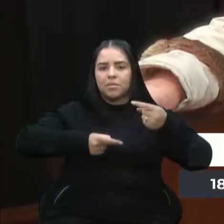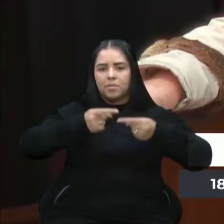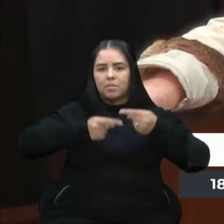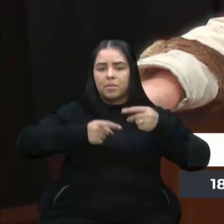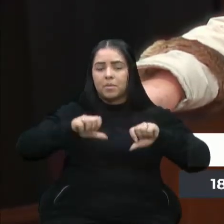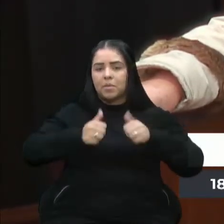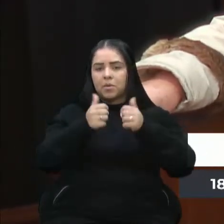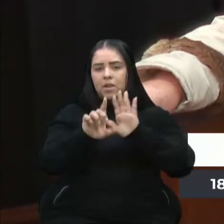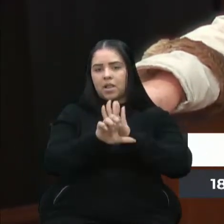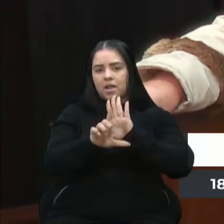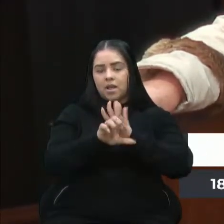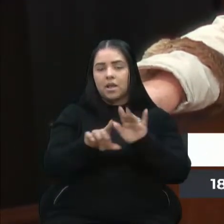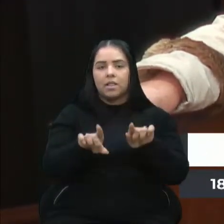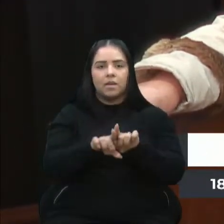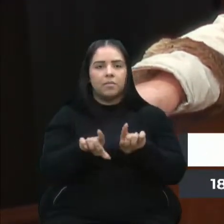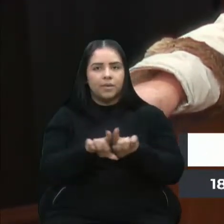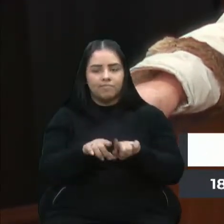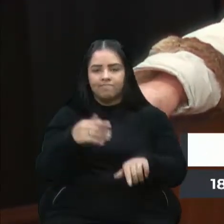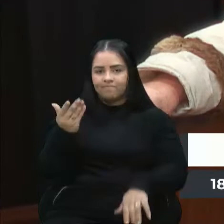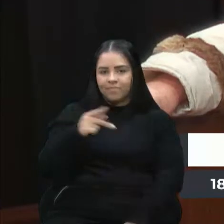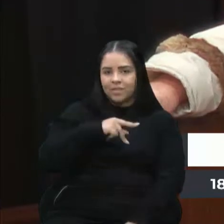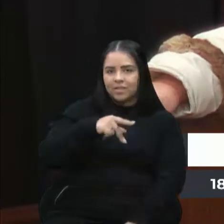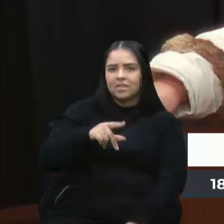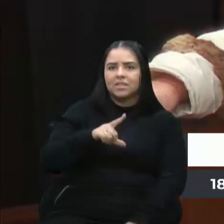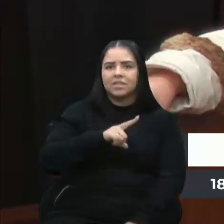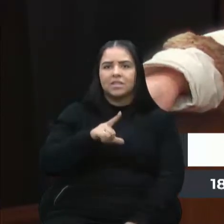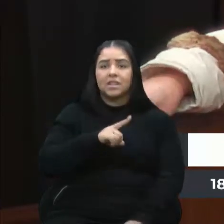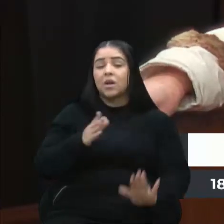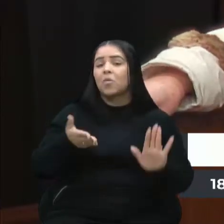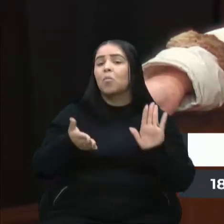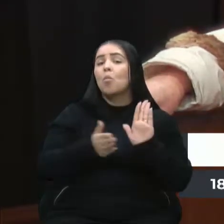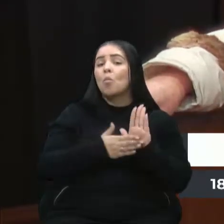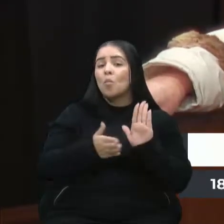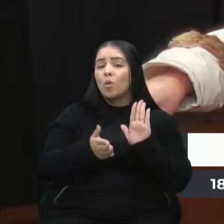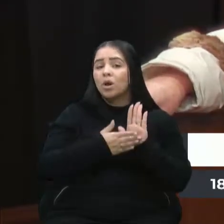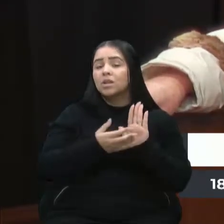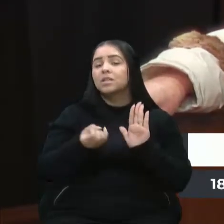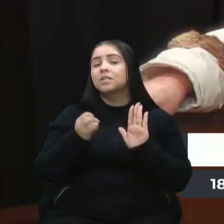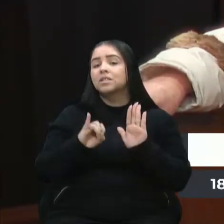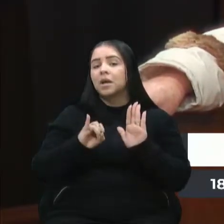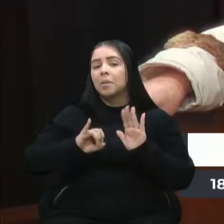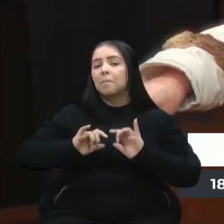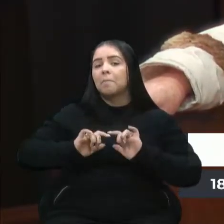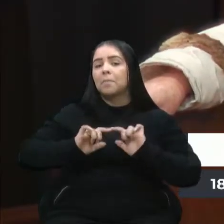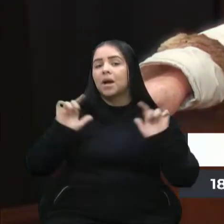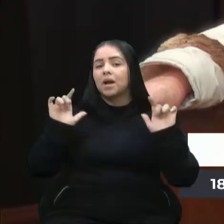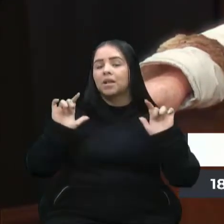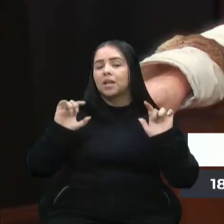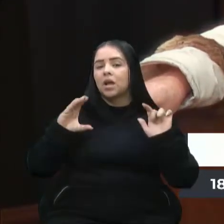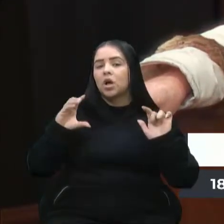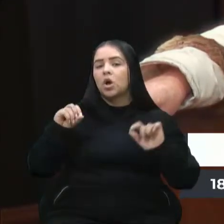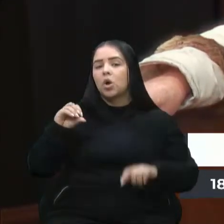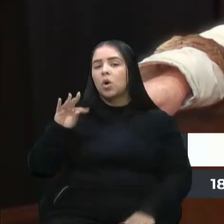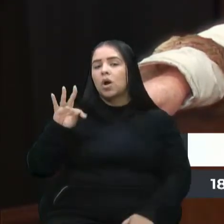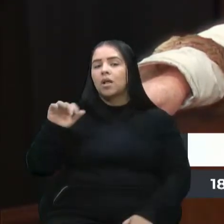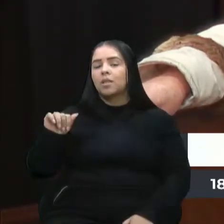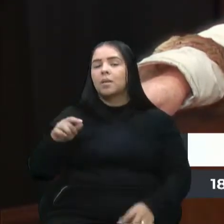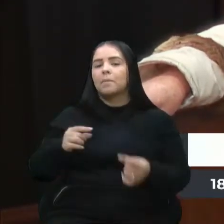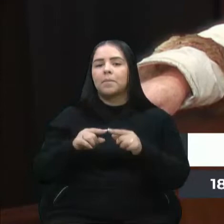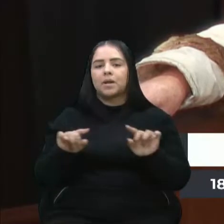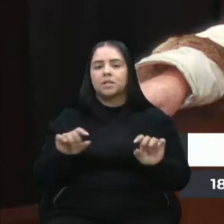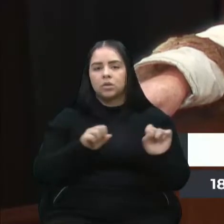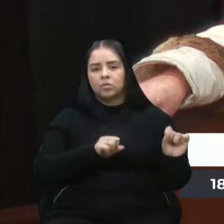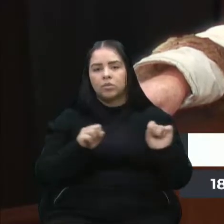lei, inclusive... Presidenta, tem proposta de que se aumentam as cotas, mas que também